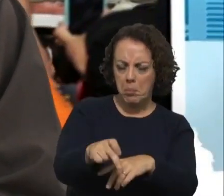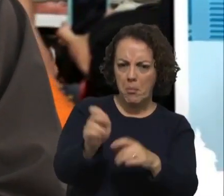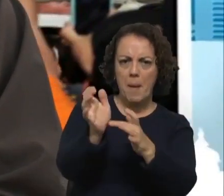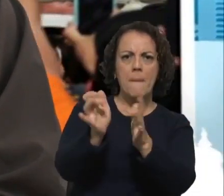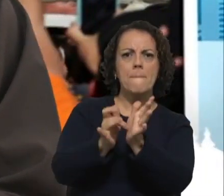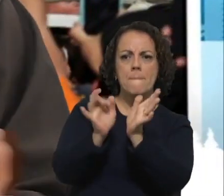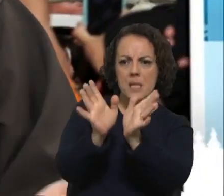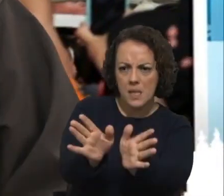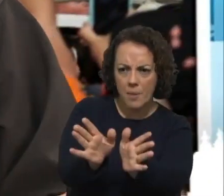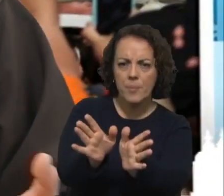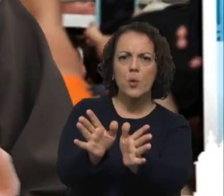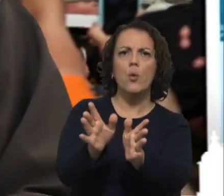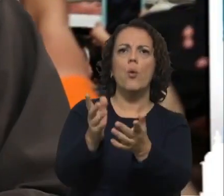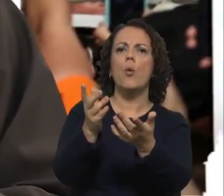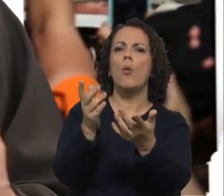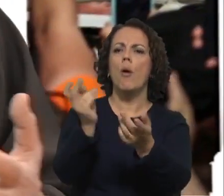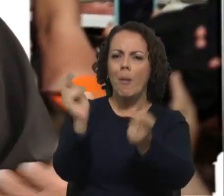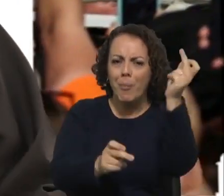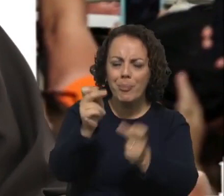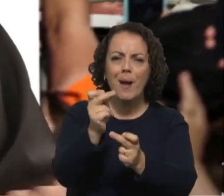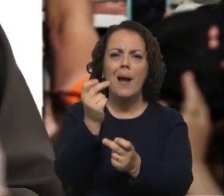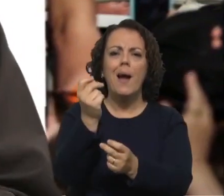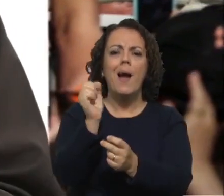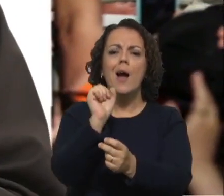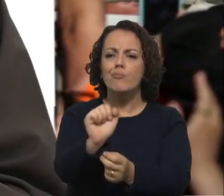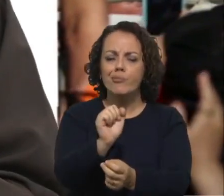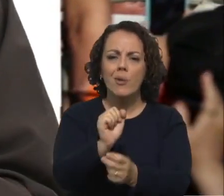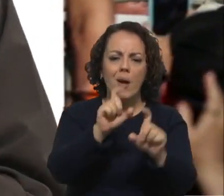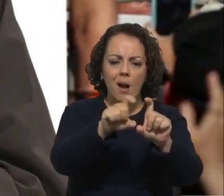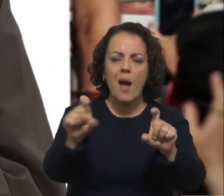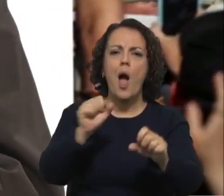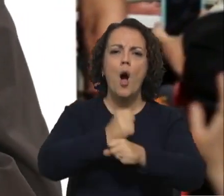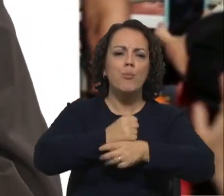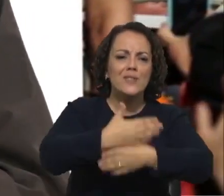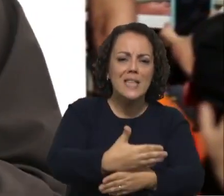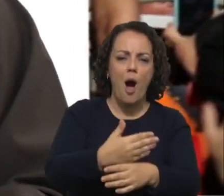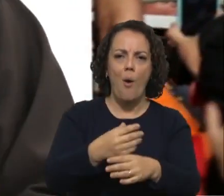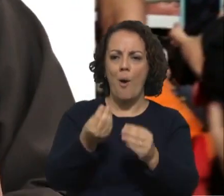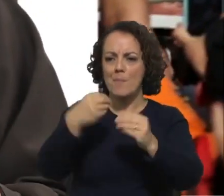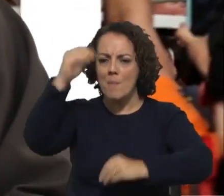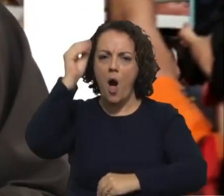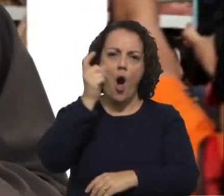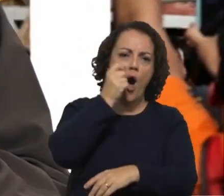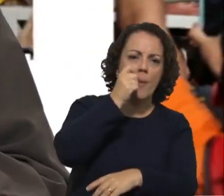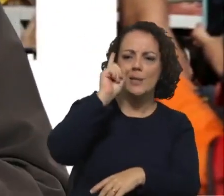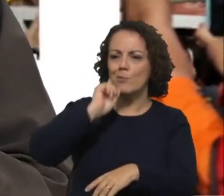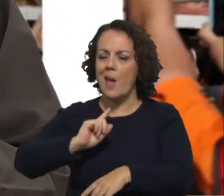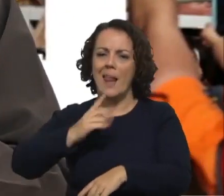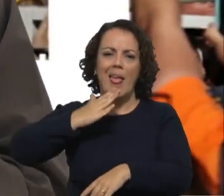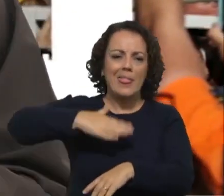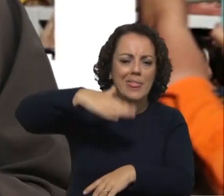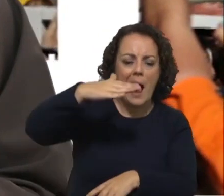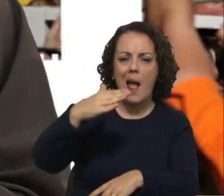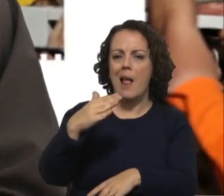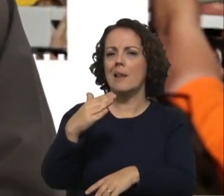comparecem todas as atividades humanas, todas as atividades profissionais, homens, mulheres, idades, independentemente